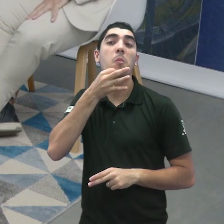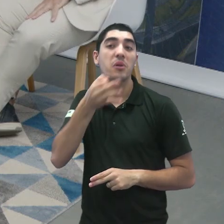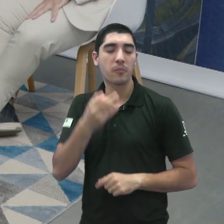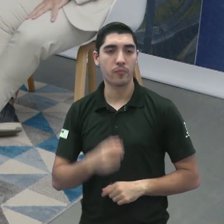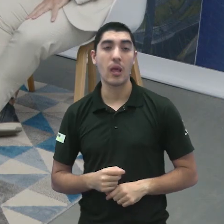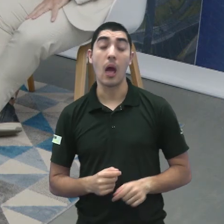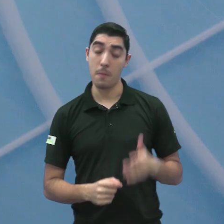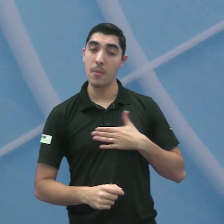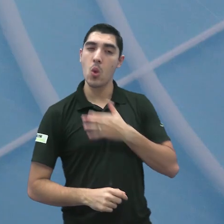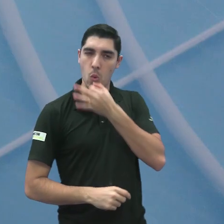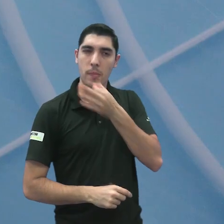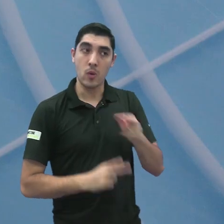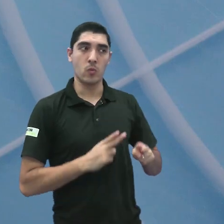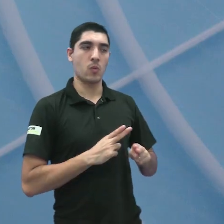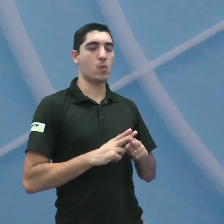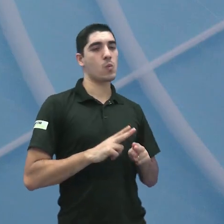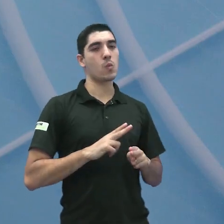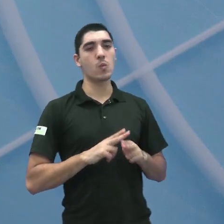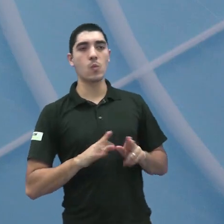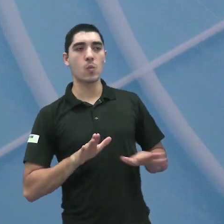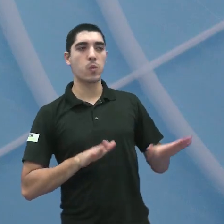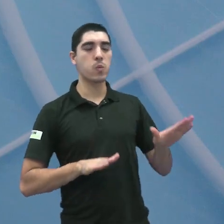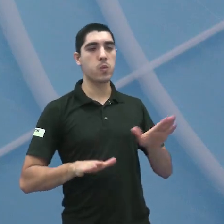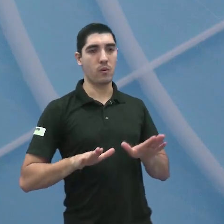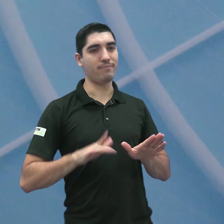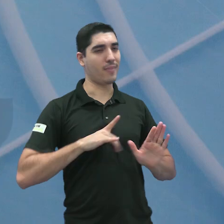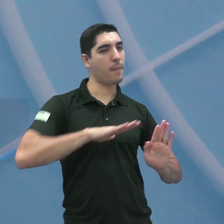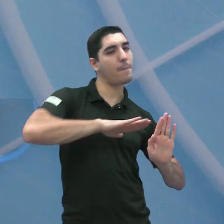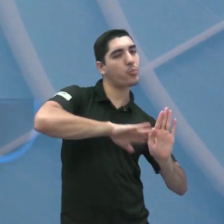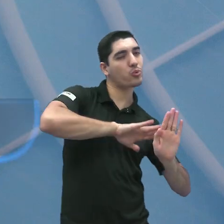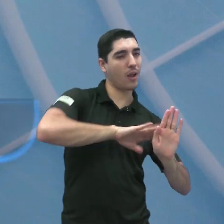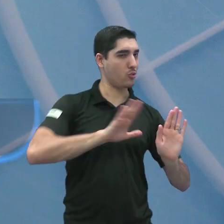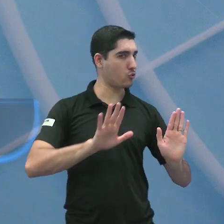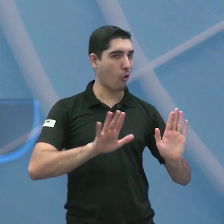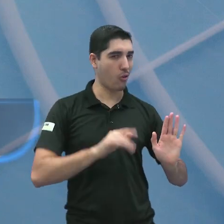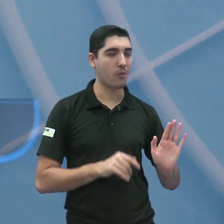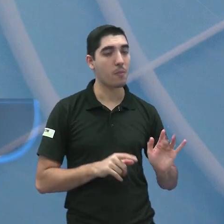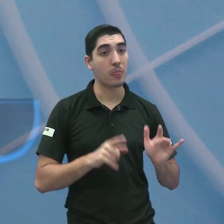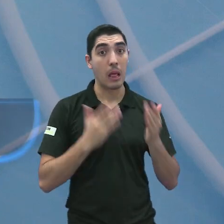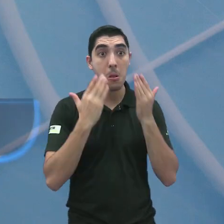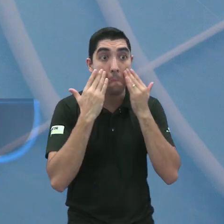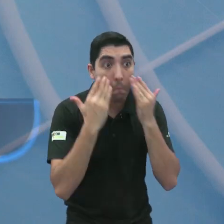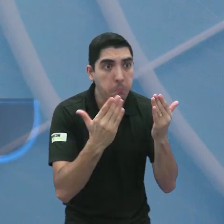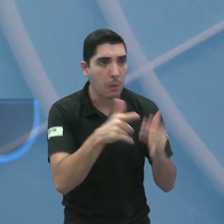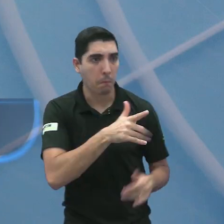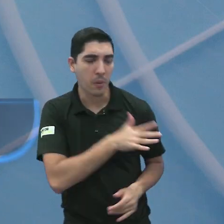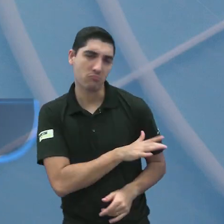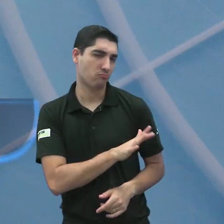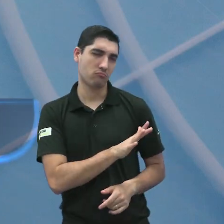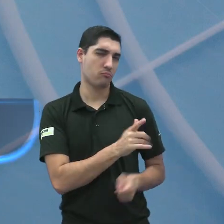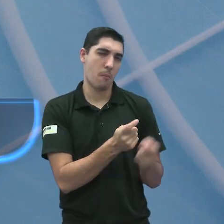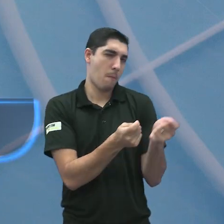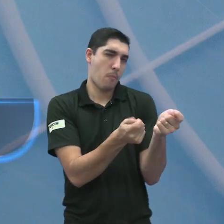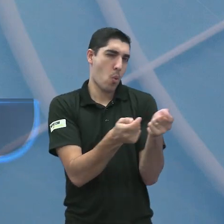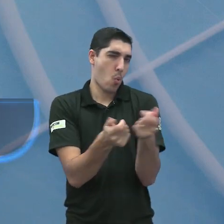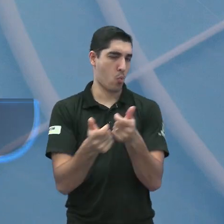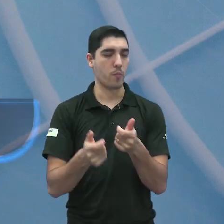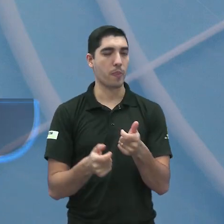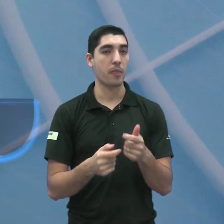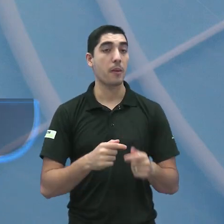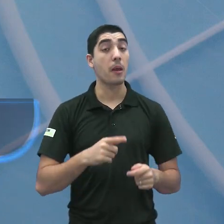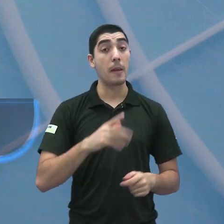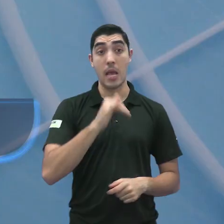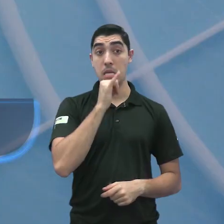Eu acredito que é de forma mais sutil, né? Dessa forma como ela colocou, às vezes em alguma forma de falar,